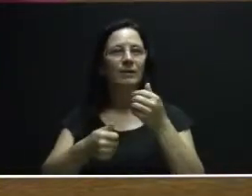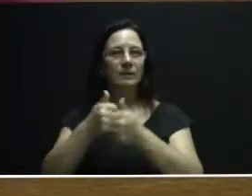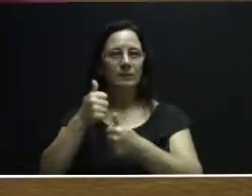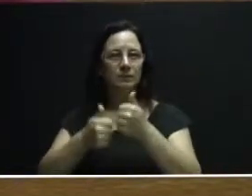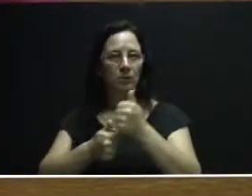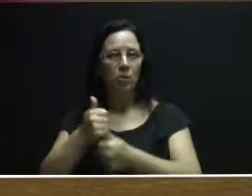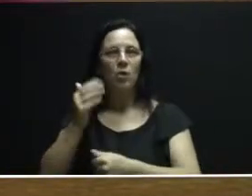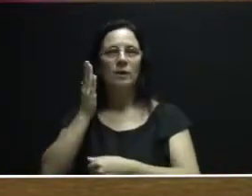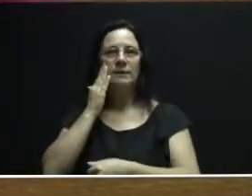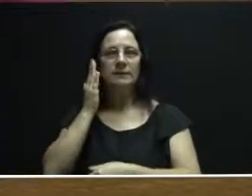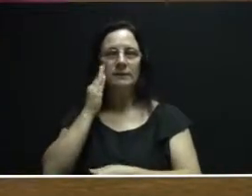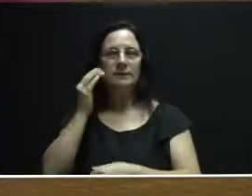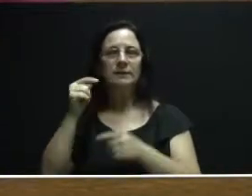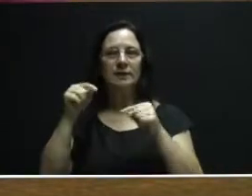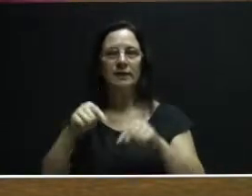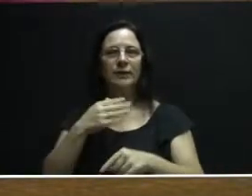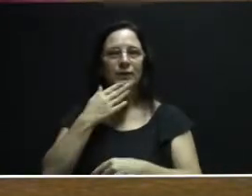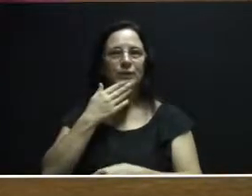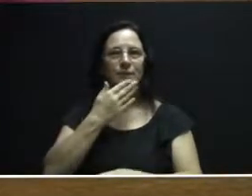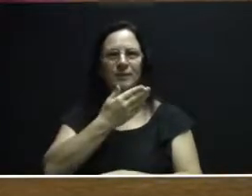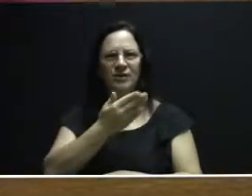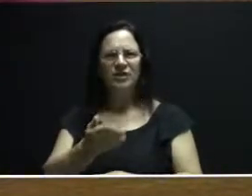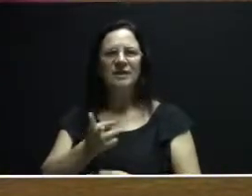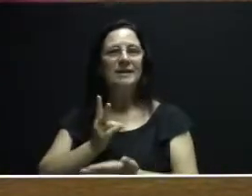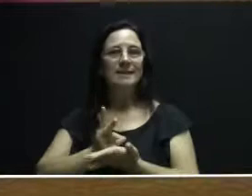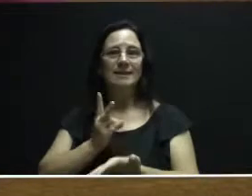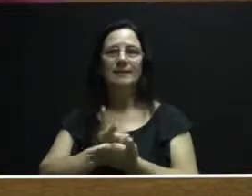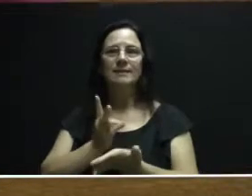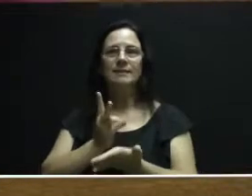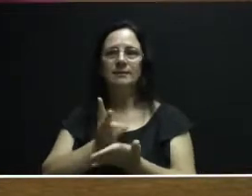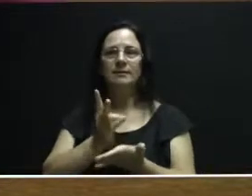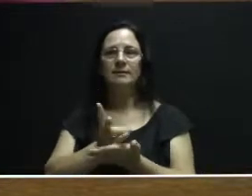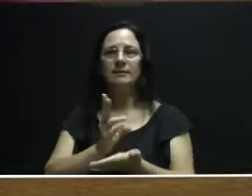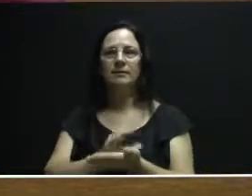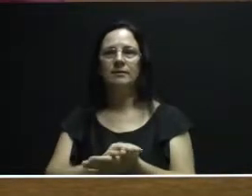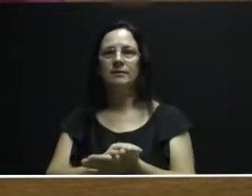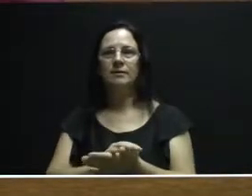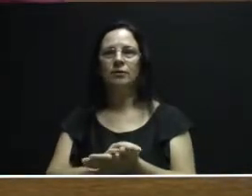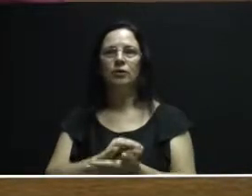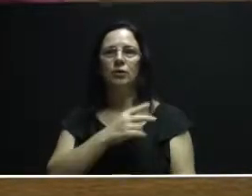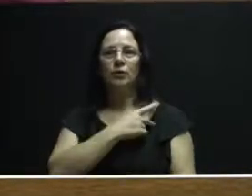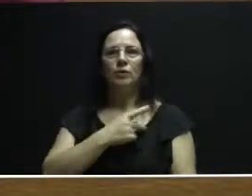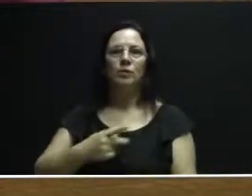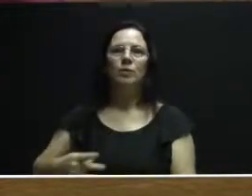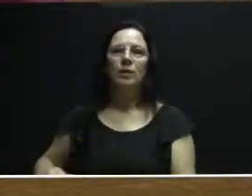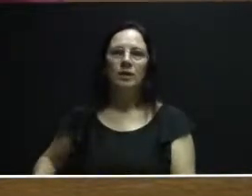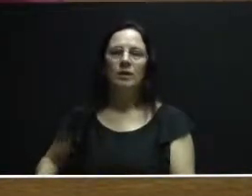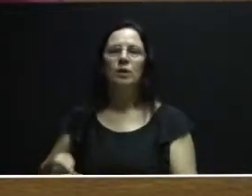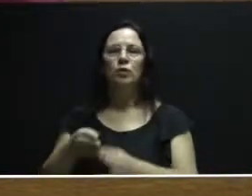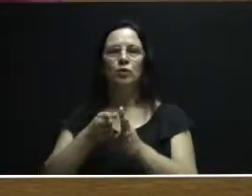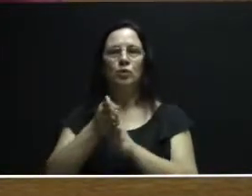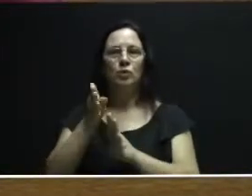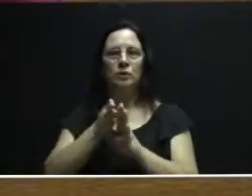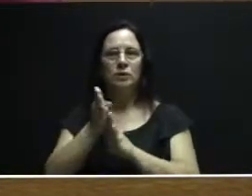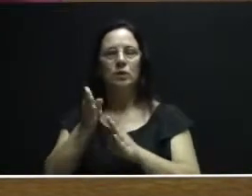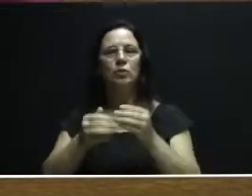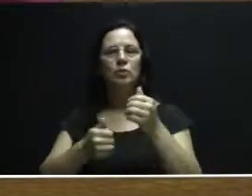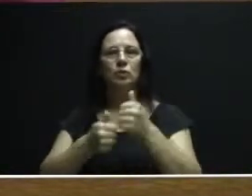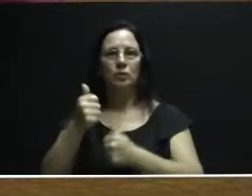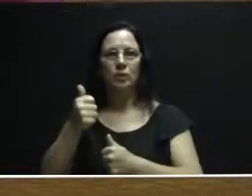sempre nessa casa pedindo alguma coisa, solicitando alguma coisa, como, né, como presidente, como atual presidente do Conselho Municipal de Esporte e